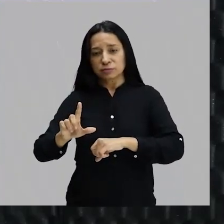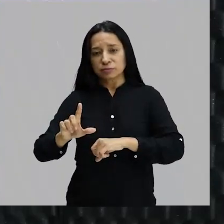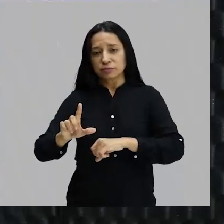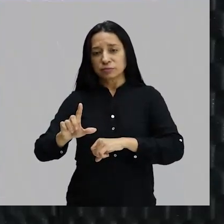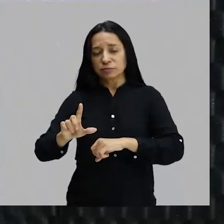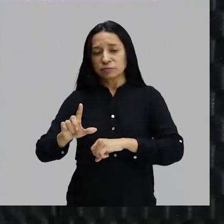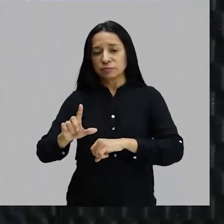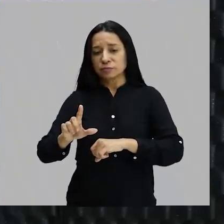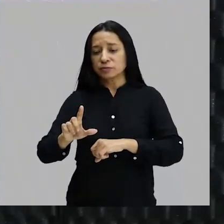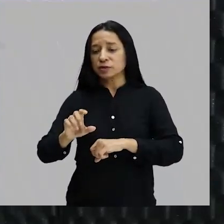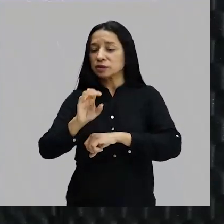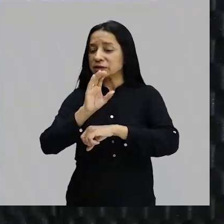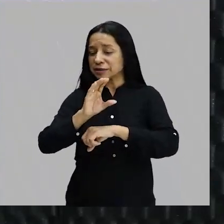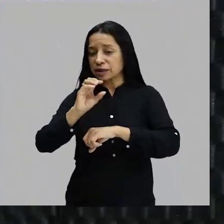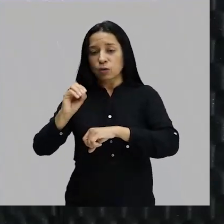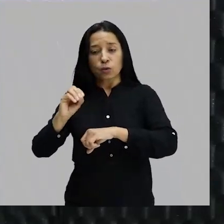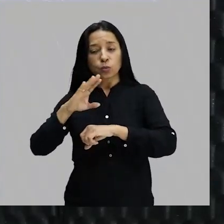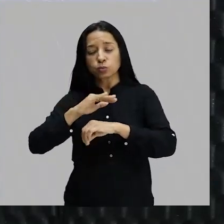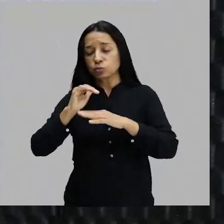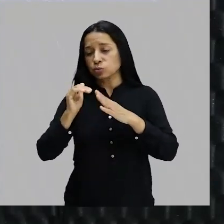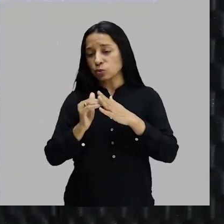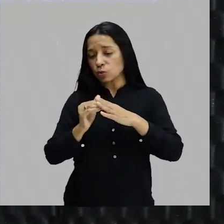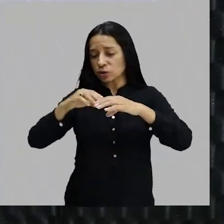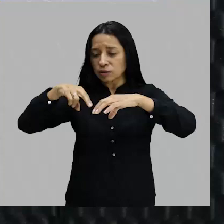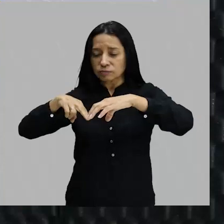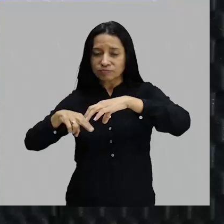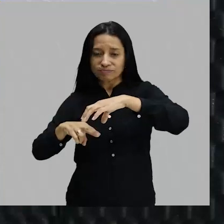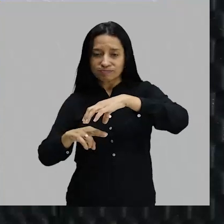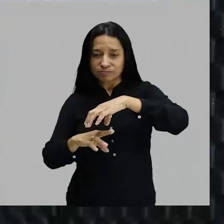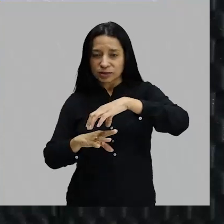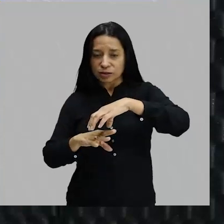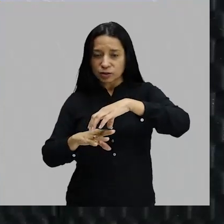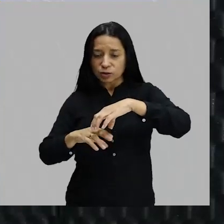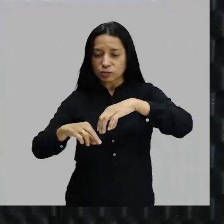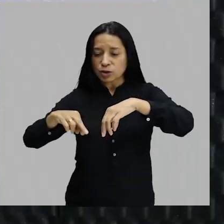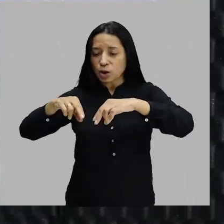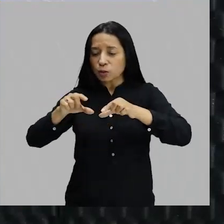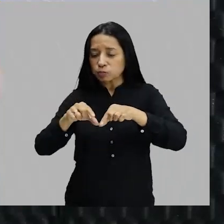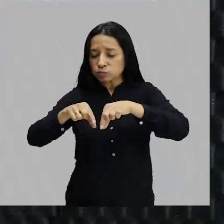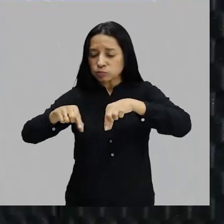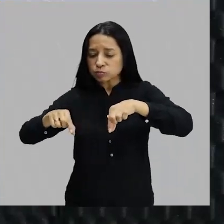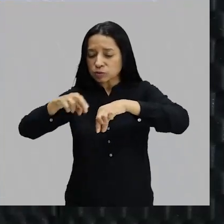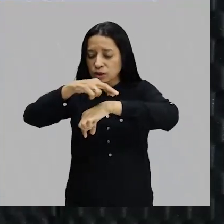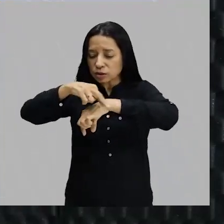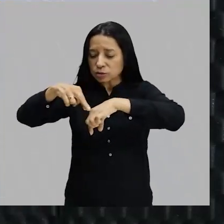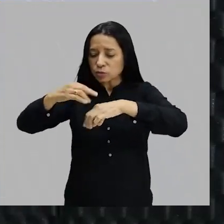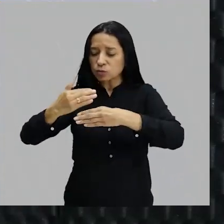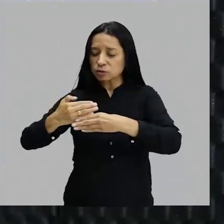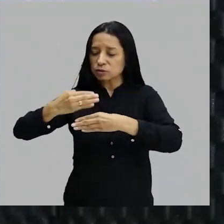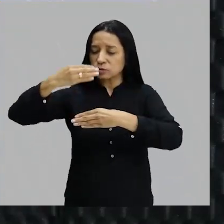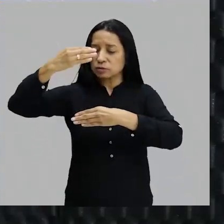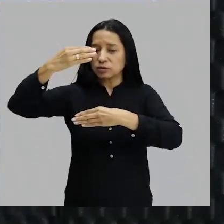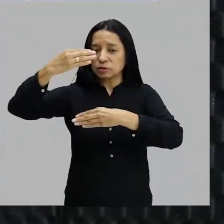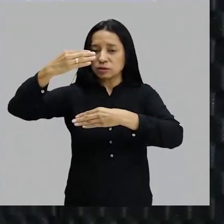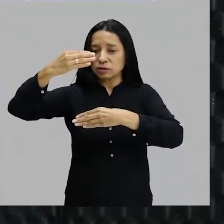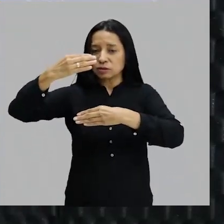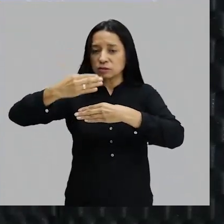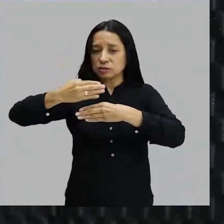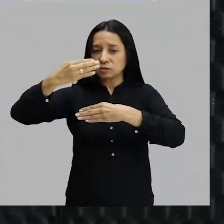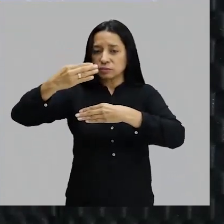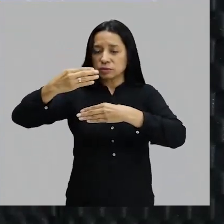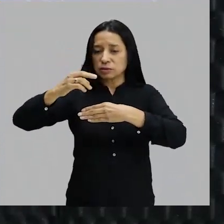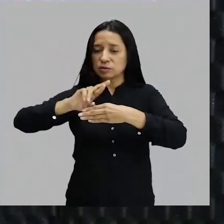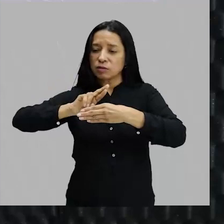imagine a cidade operária toda debaixo da terra, e com as ruas mais estreitas, paredes muito altas, e nessas